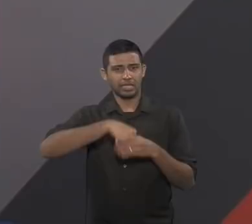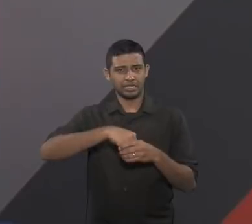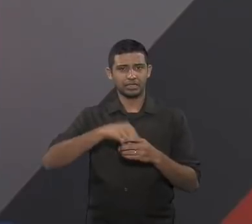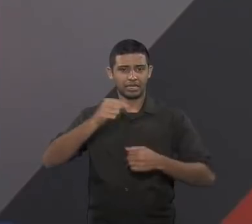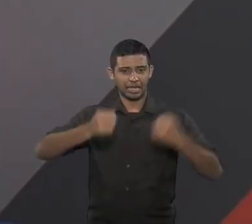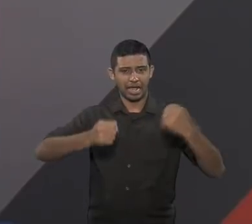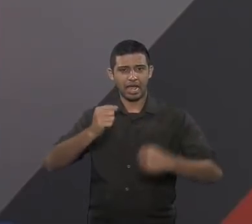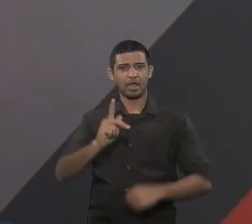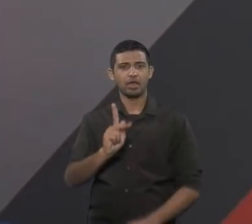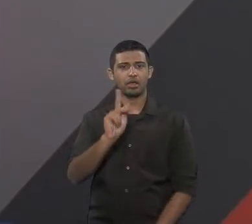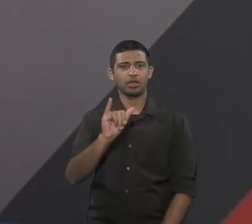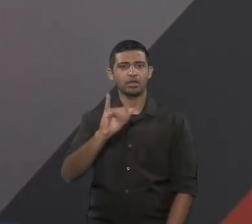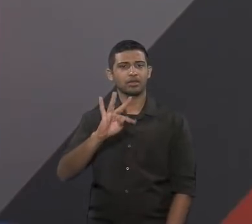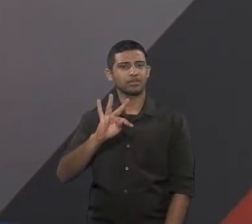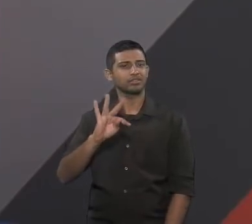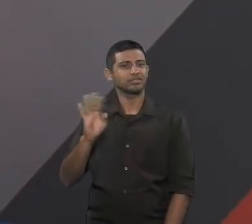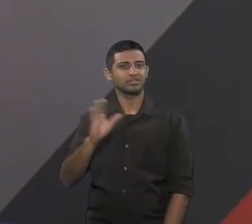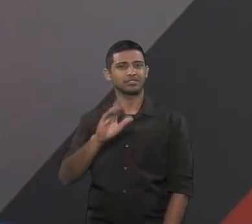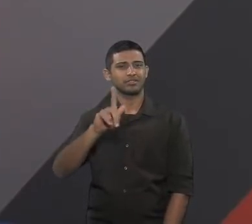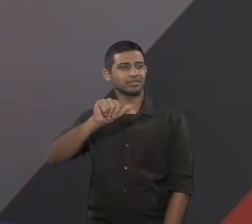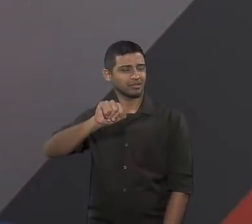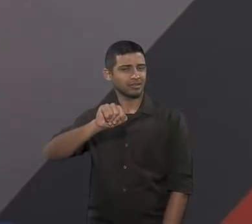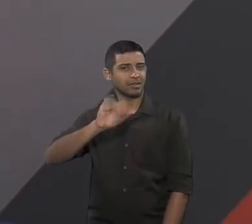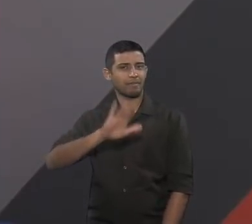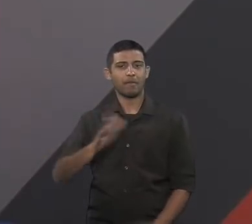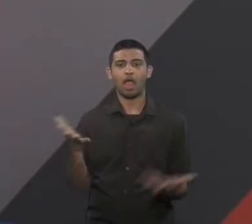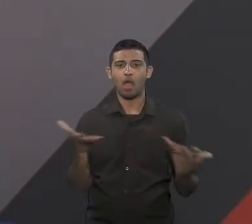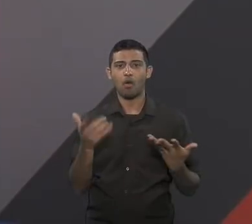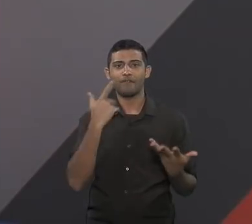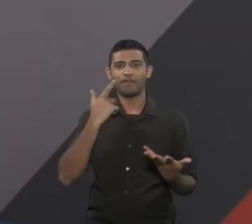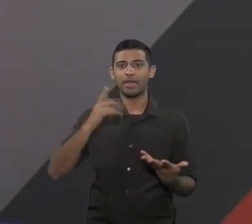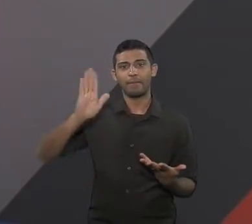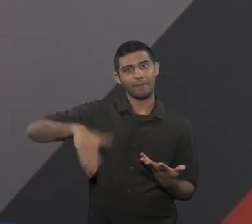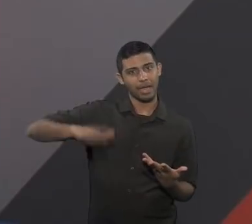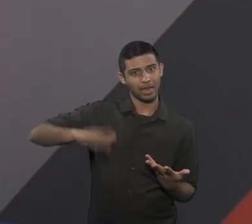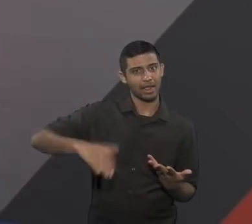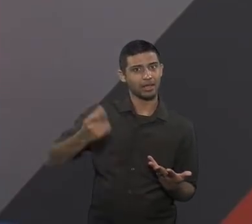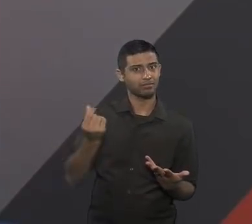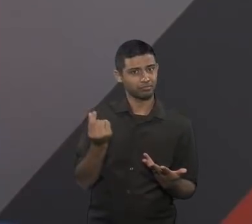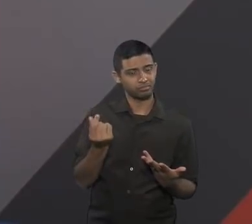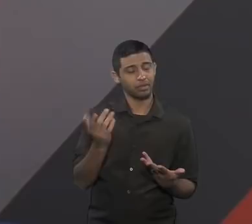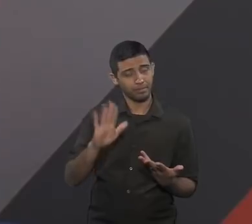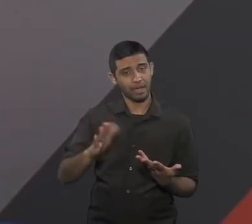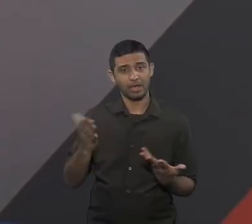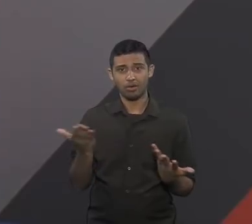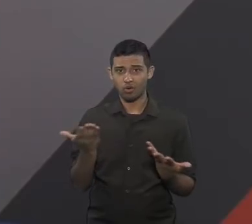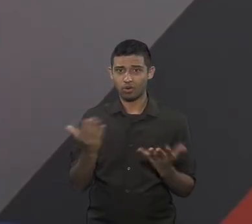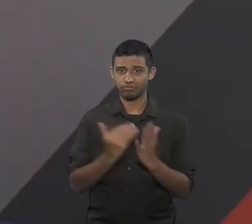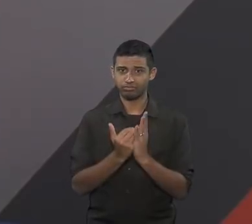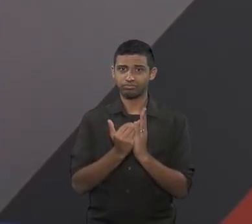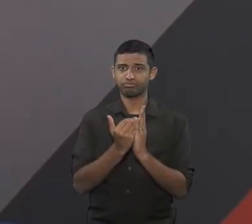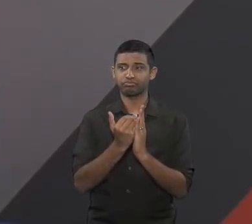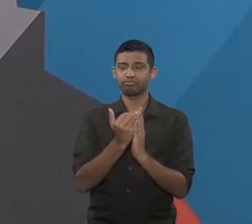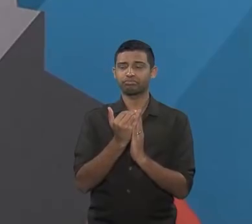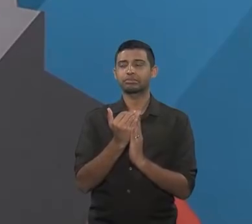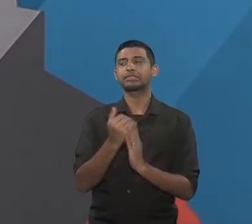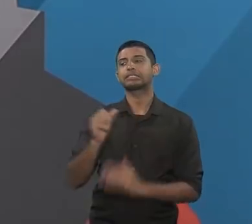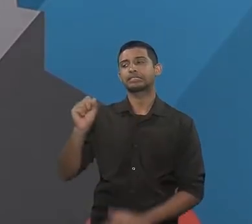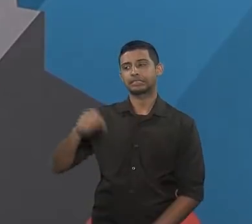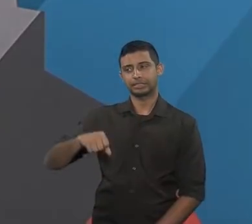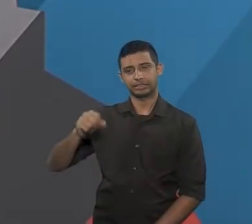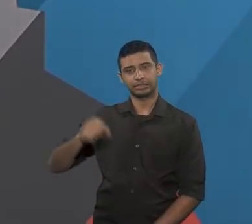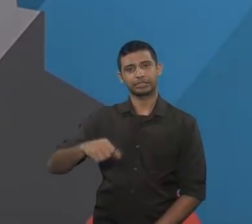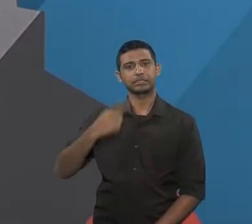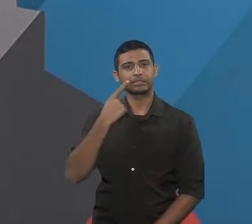gás nos carros, né, deputado? E hoje em dia, apesar de ser mais barato, essa tarifa já subiu muito também, né, deputado? Subiu